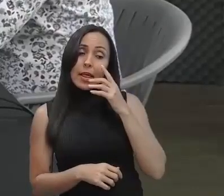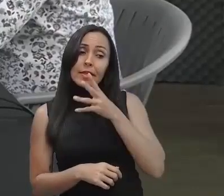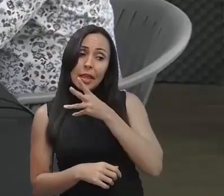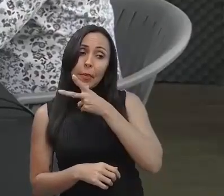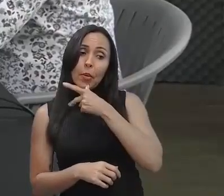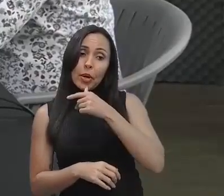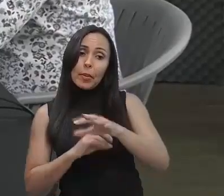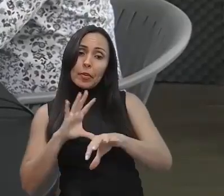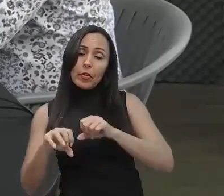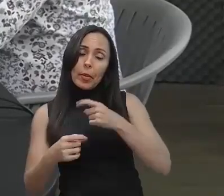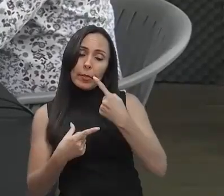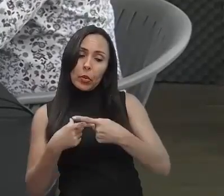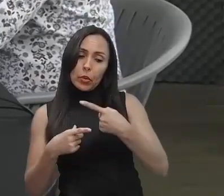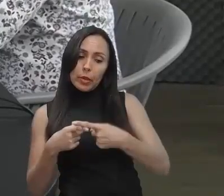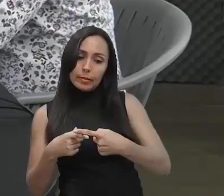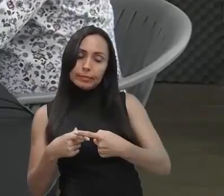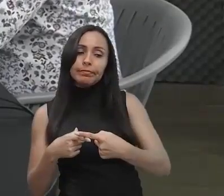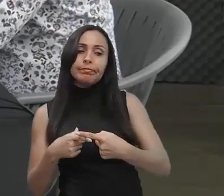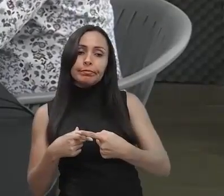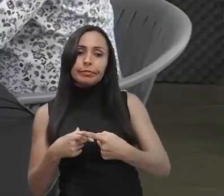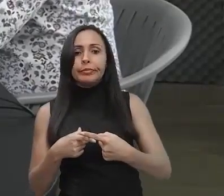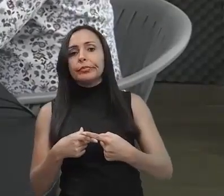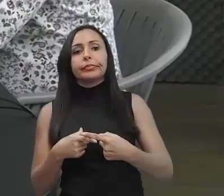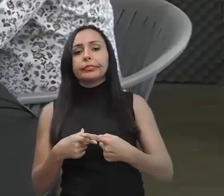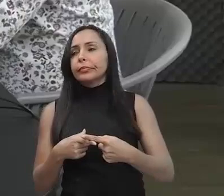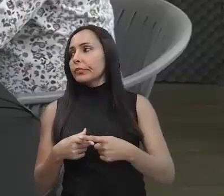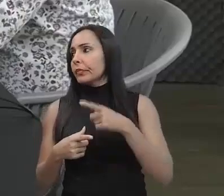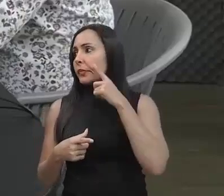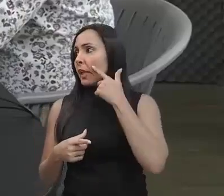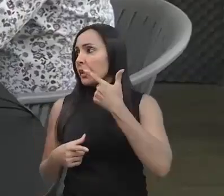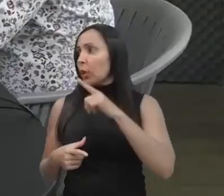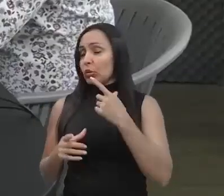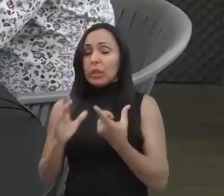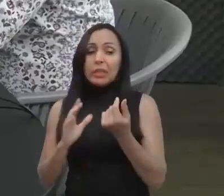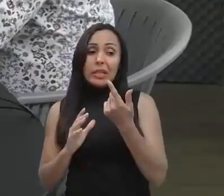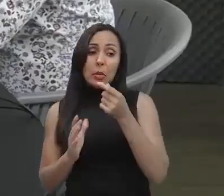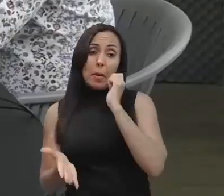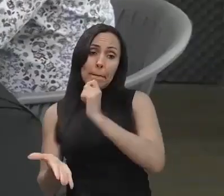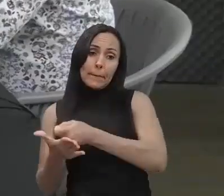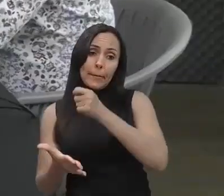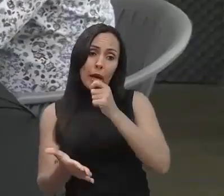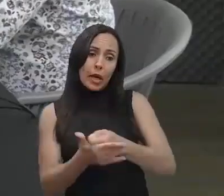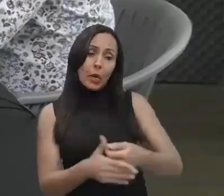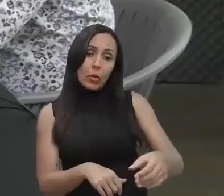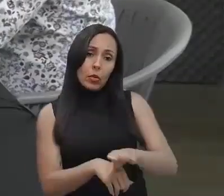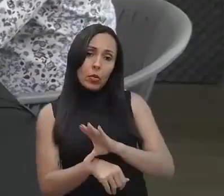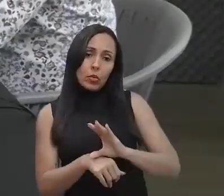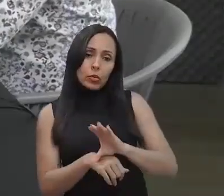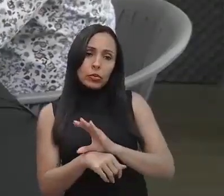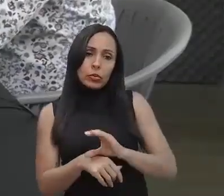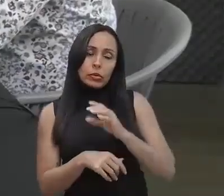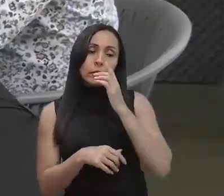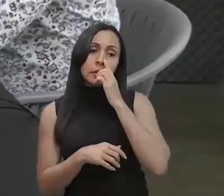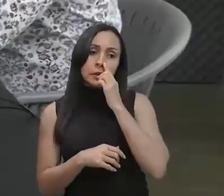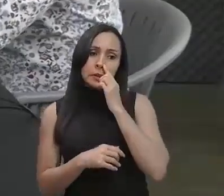porque eh eu não tinha dinheiro para pagar o curso inteiro e aí eu bem-vinda